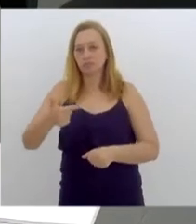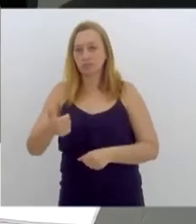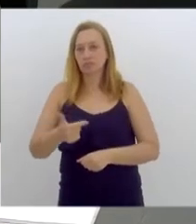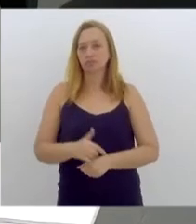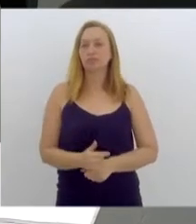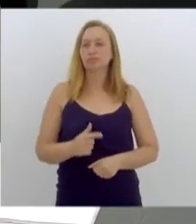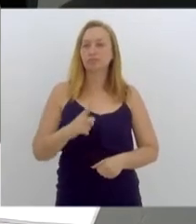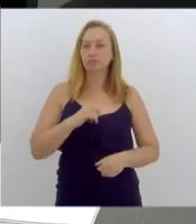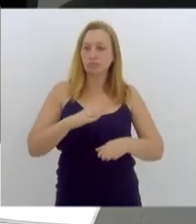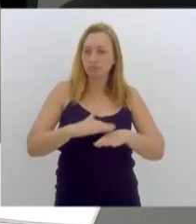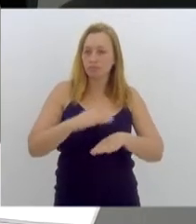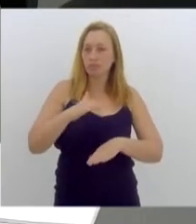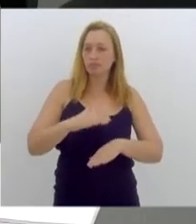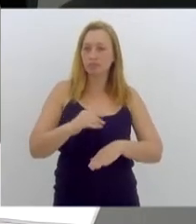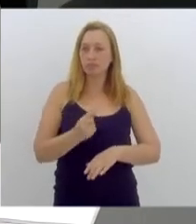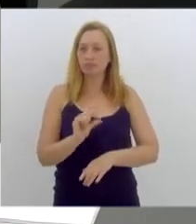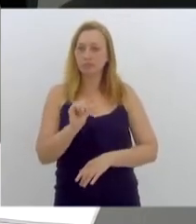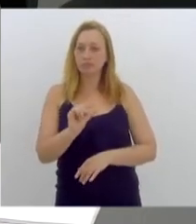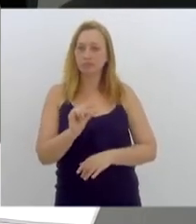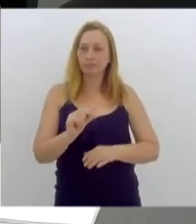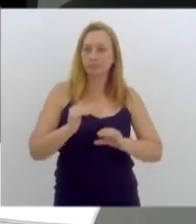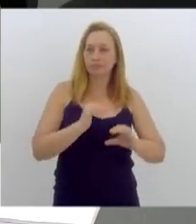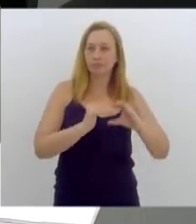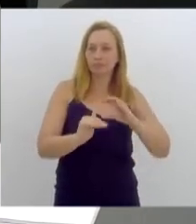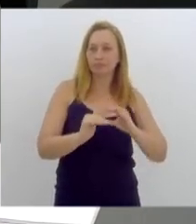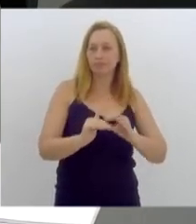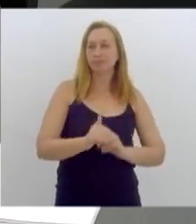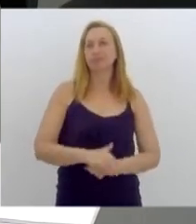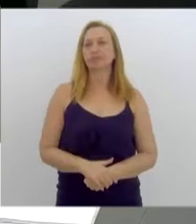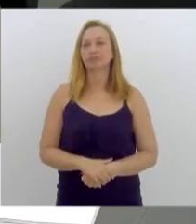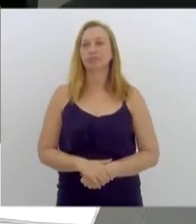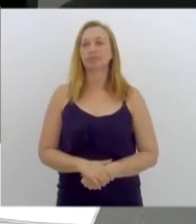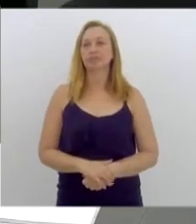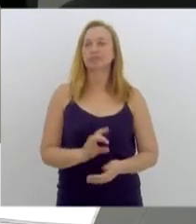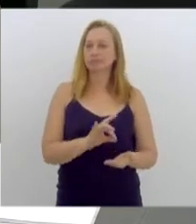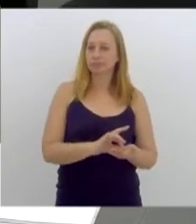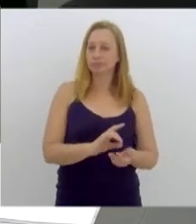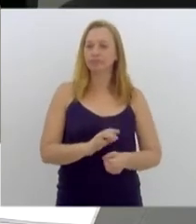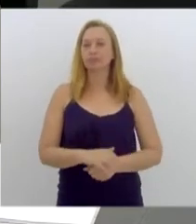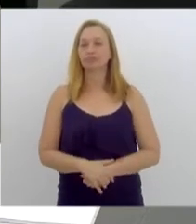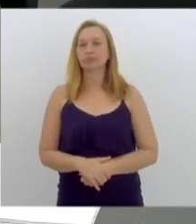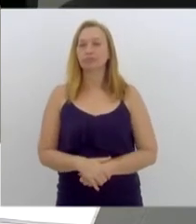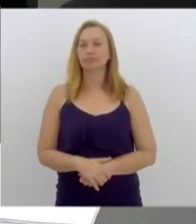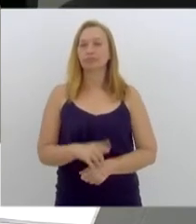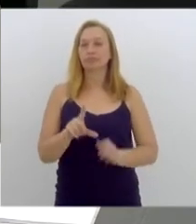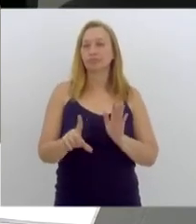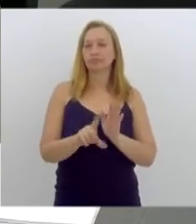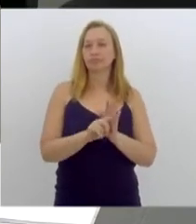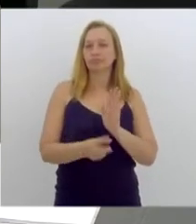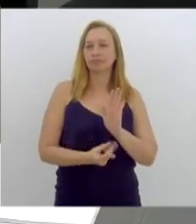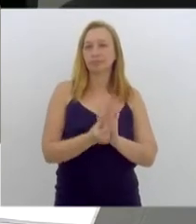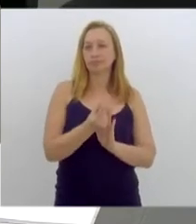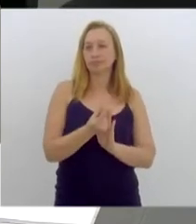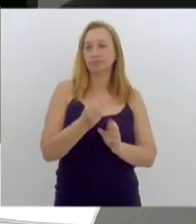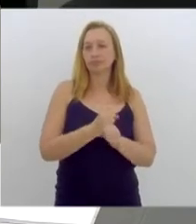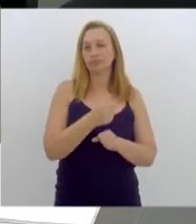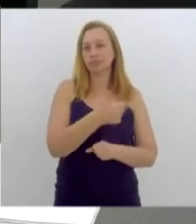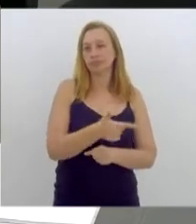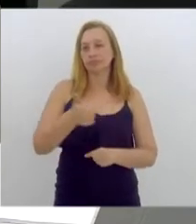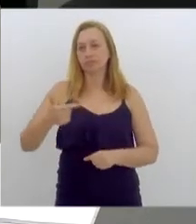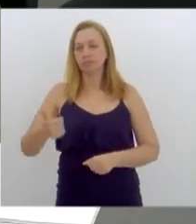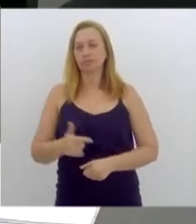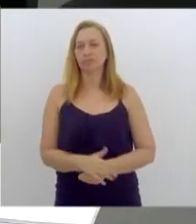um acréscimo em relação ao que foi encaminhado Originalmente na lua de 2022